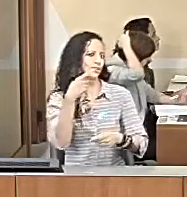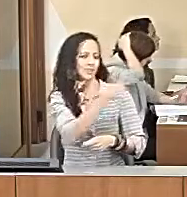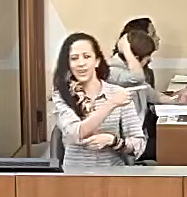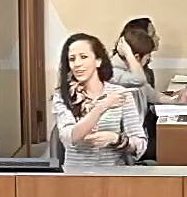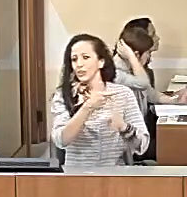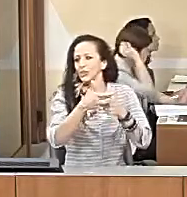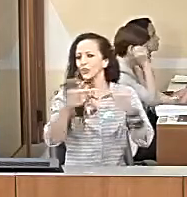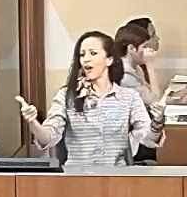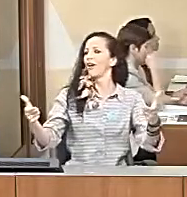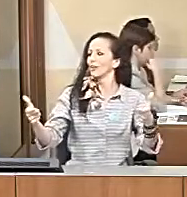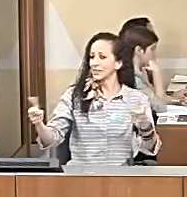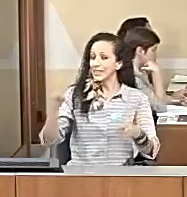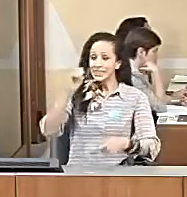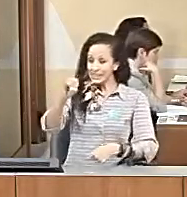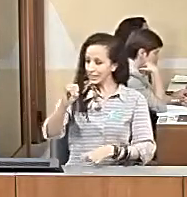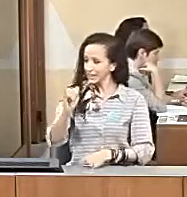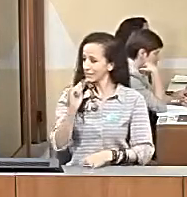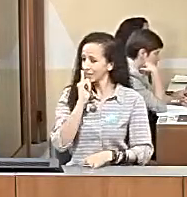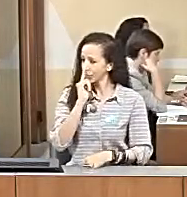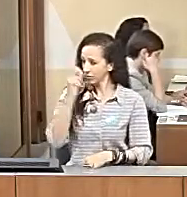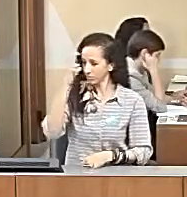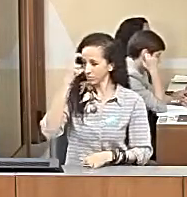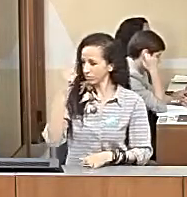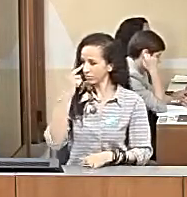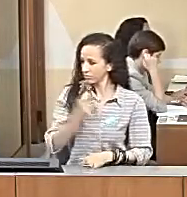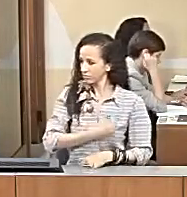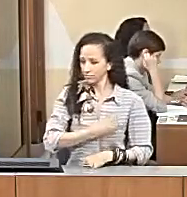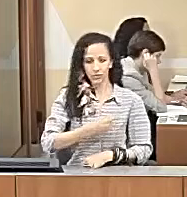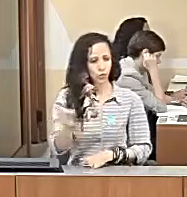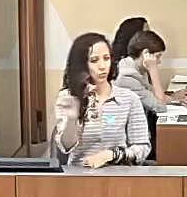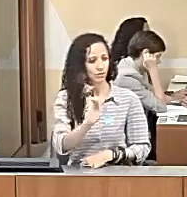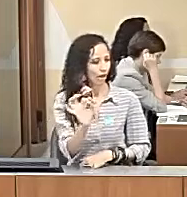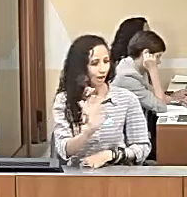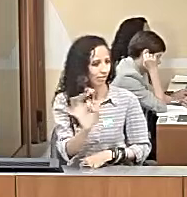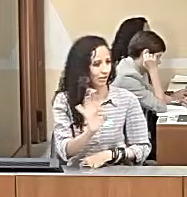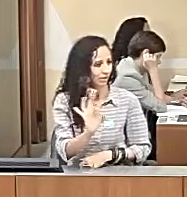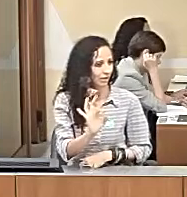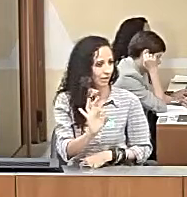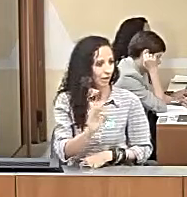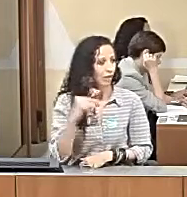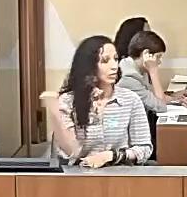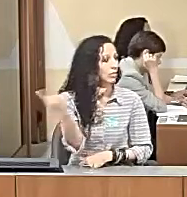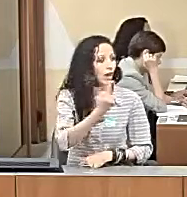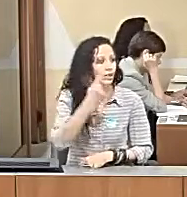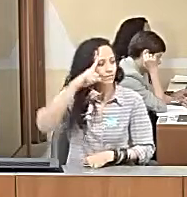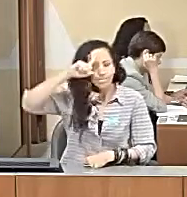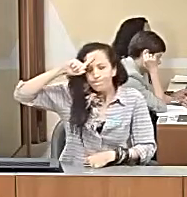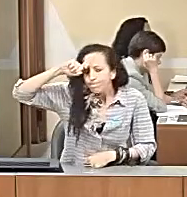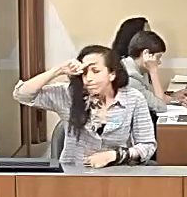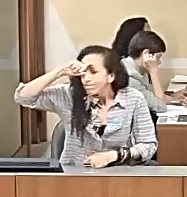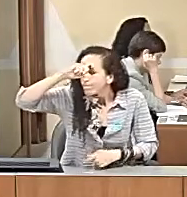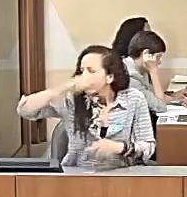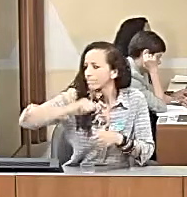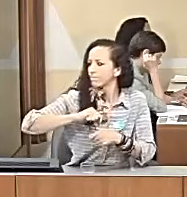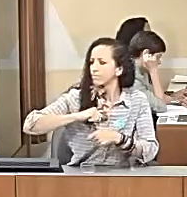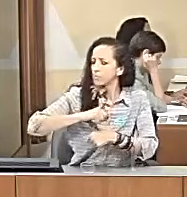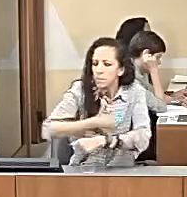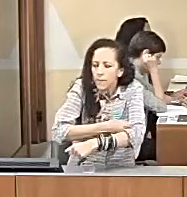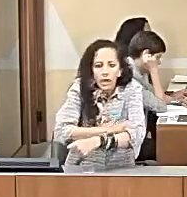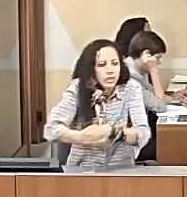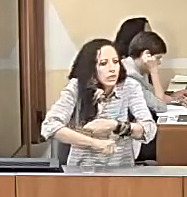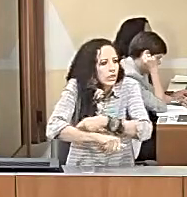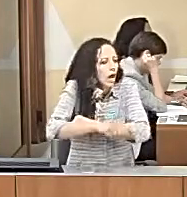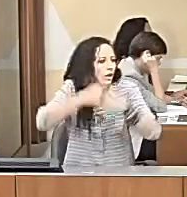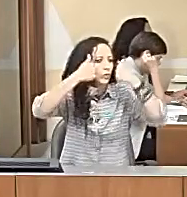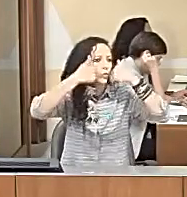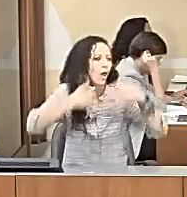projeto e dessa escola bilíngue no estado de Minas Gerais. se não fosse o projeto do deputado